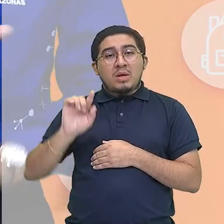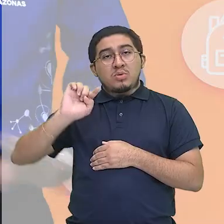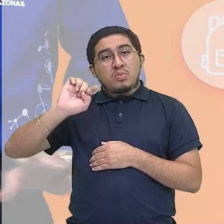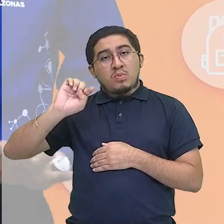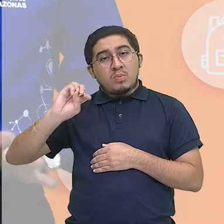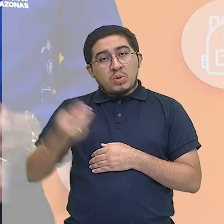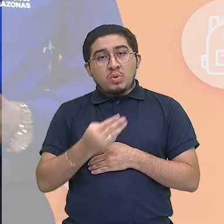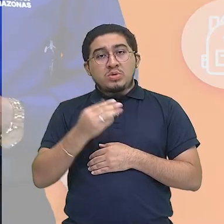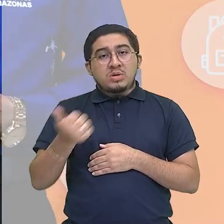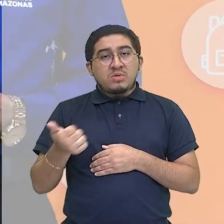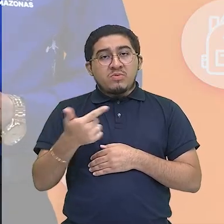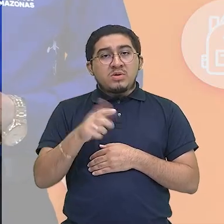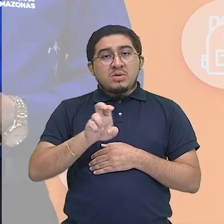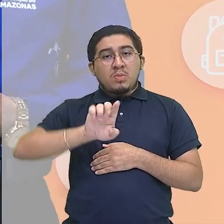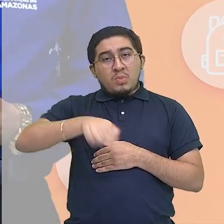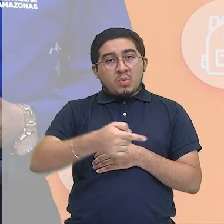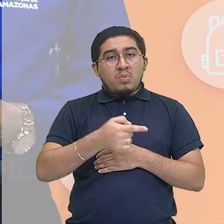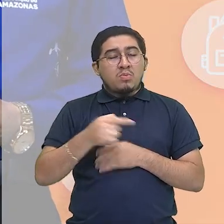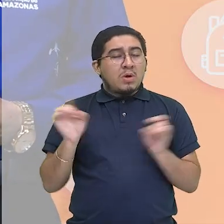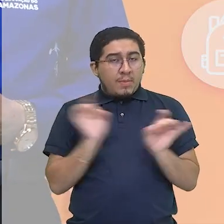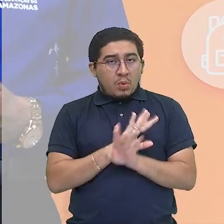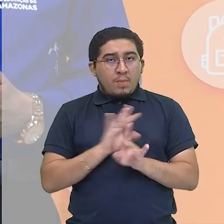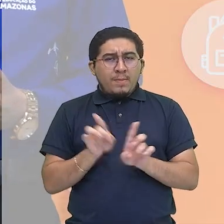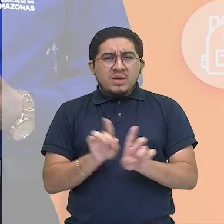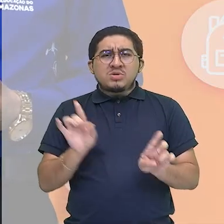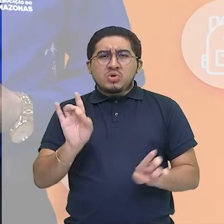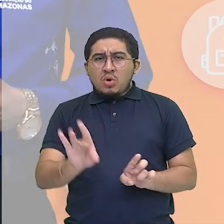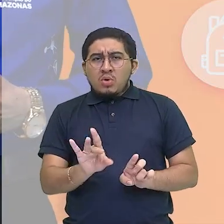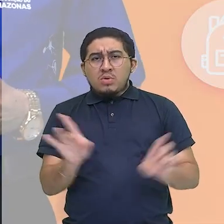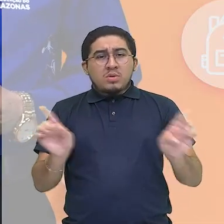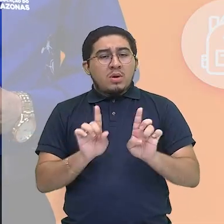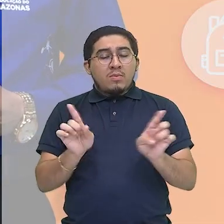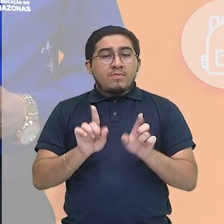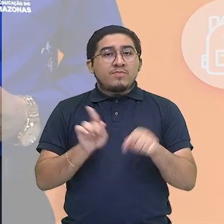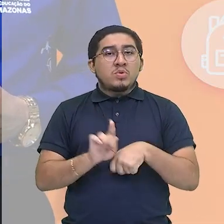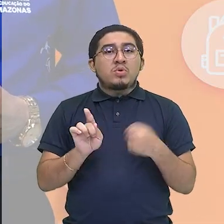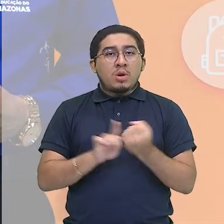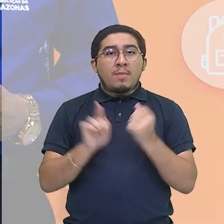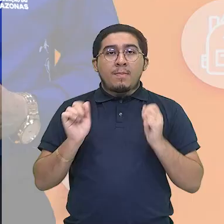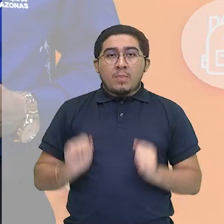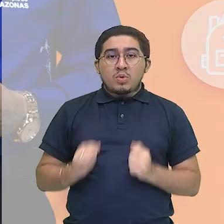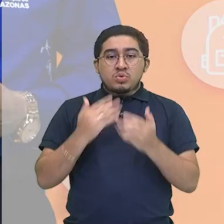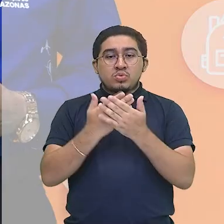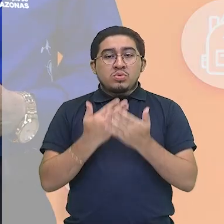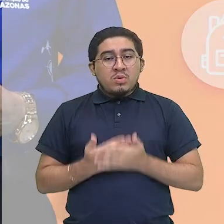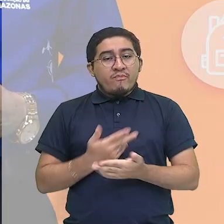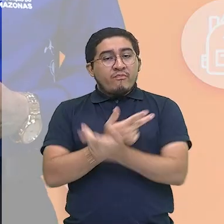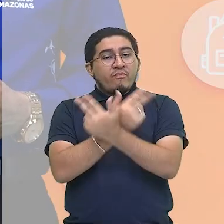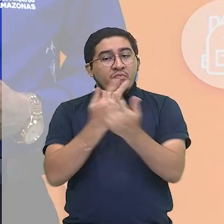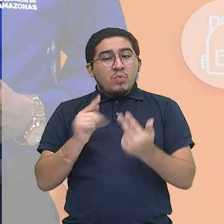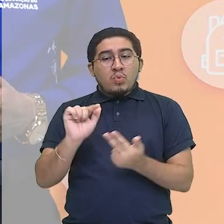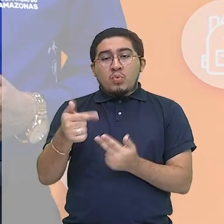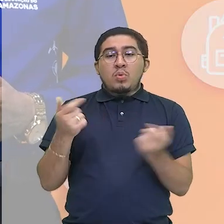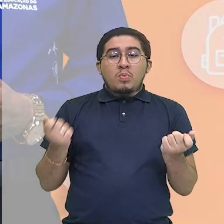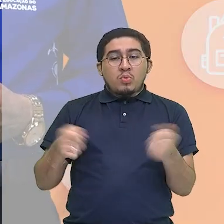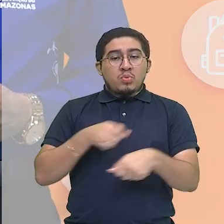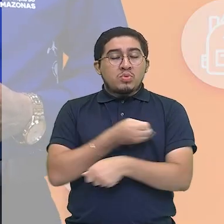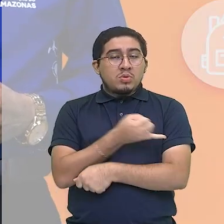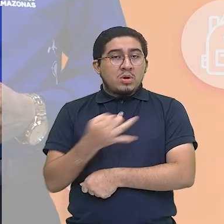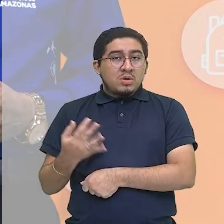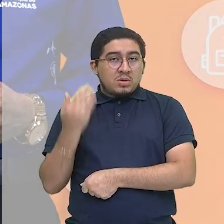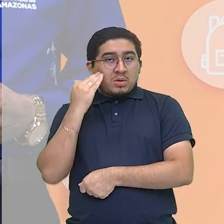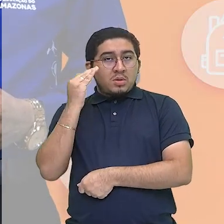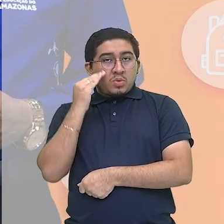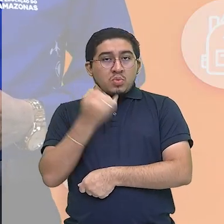4.125.000. Ponto. Mas é só isso? Não, a sociologia pode trabalhar muito mais coisas a partir desse